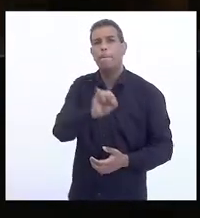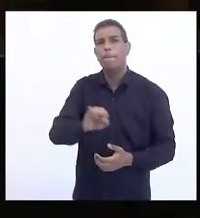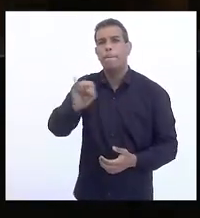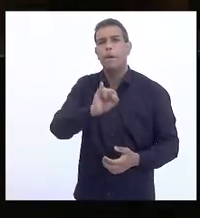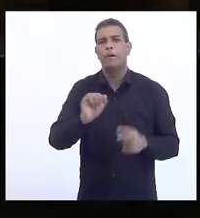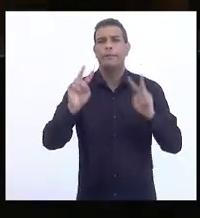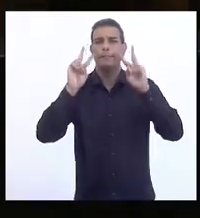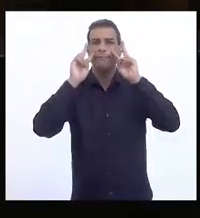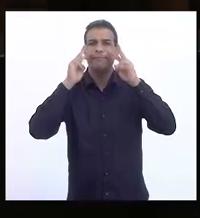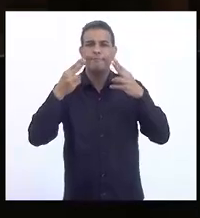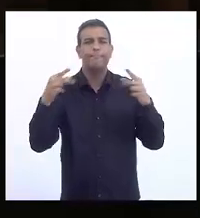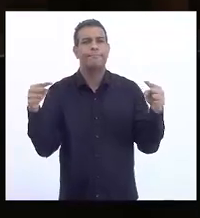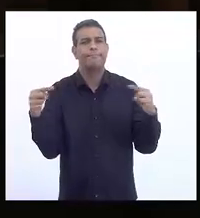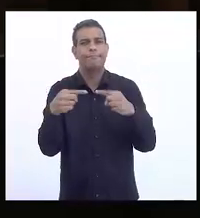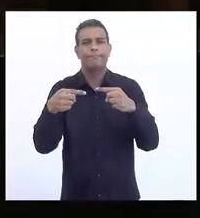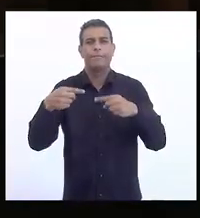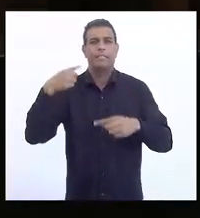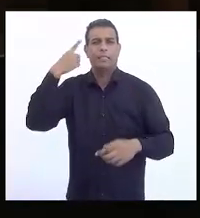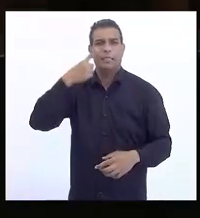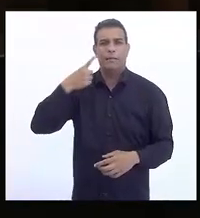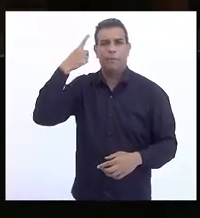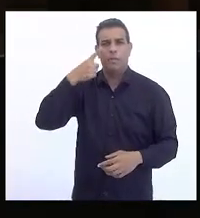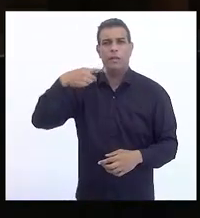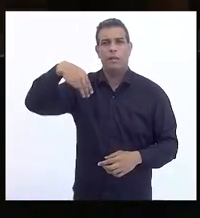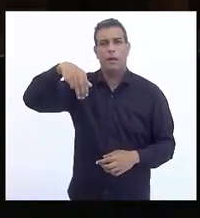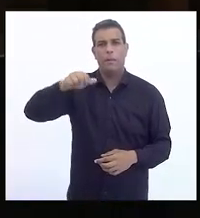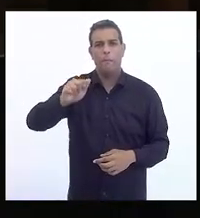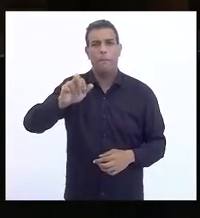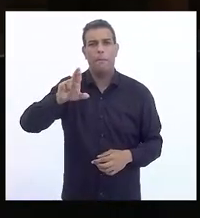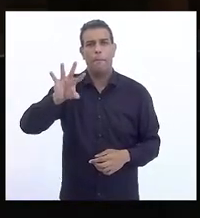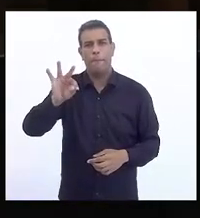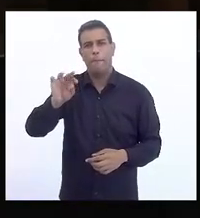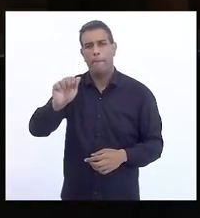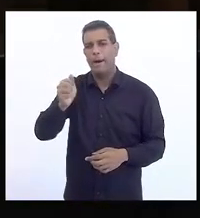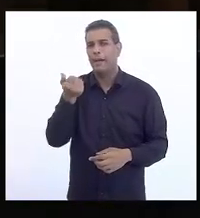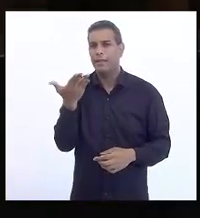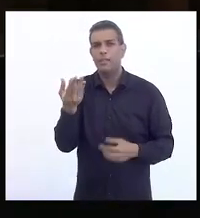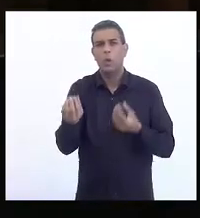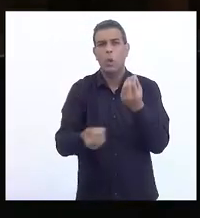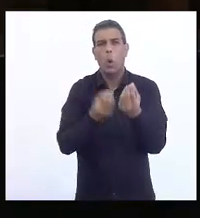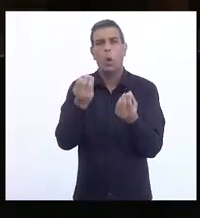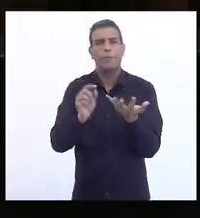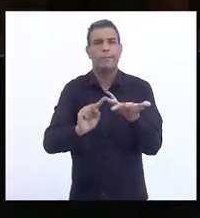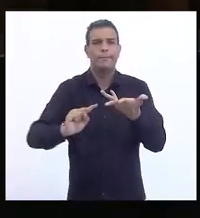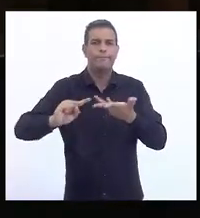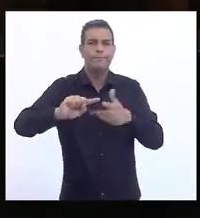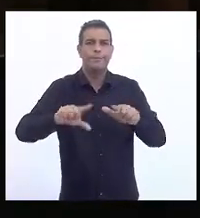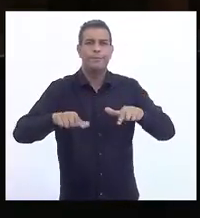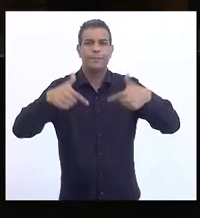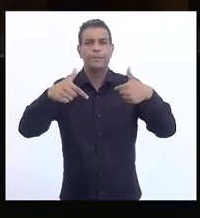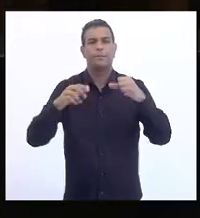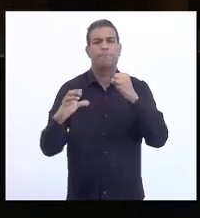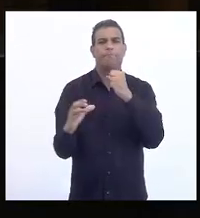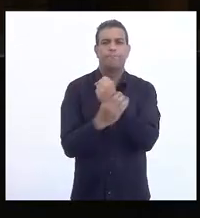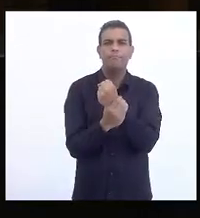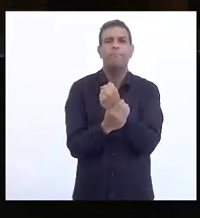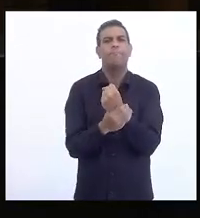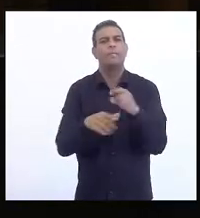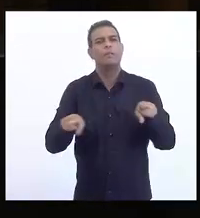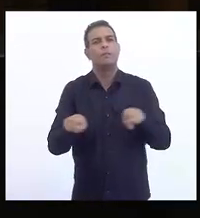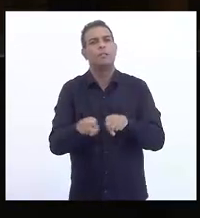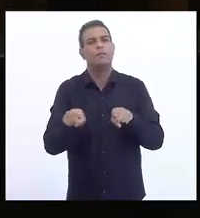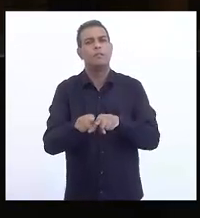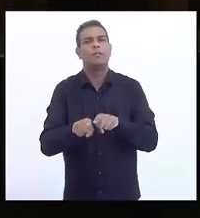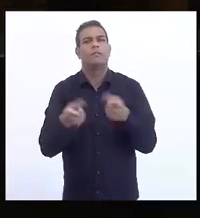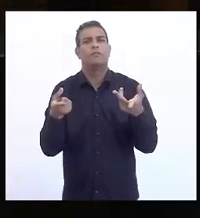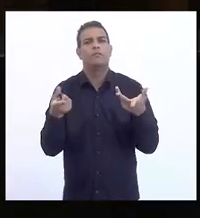chamar a atenção da deputada Marta Rocha foi a rubrica com relação às ações de segurança pública relacionadas à